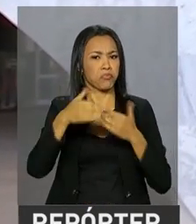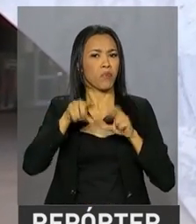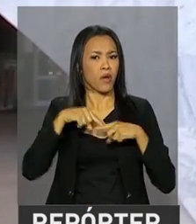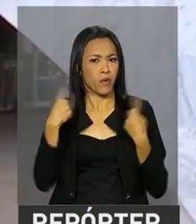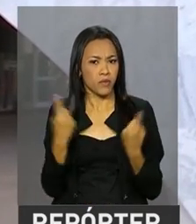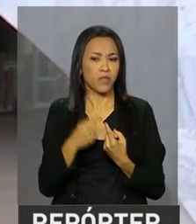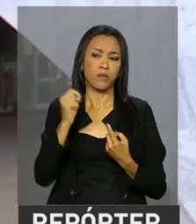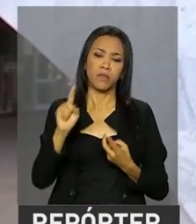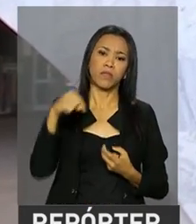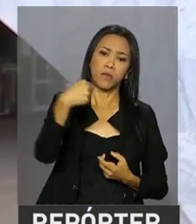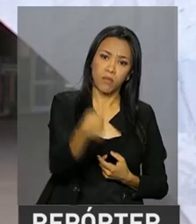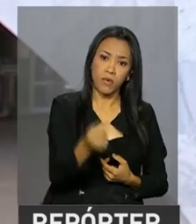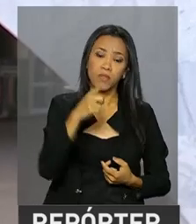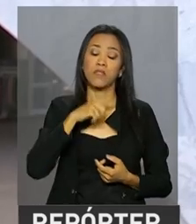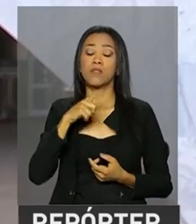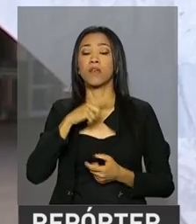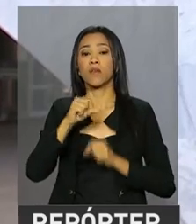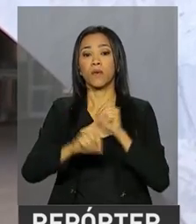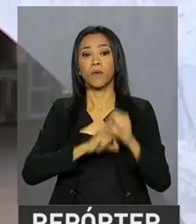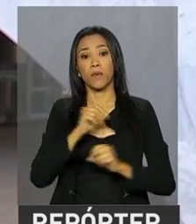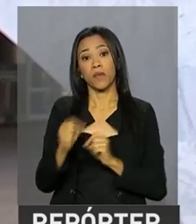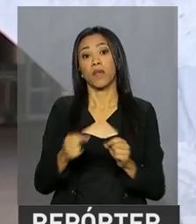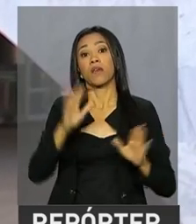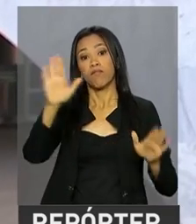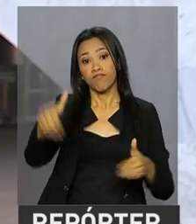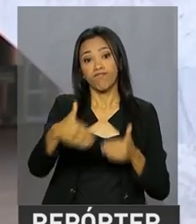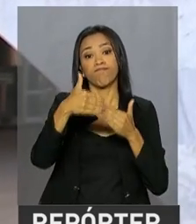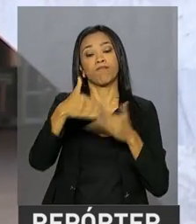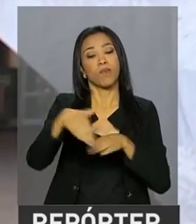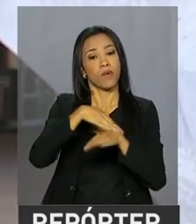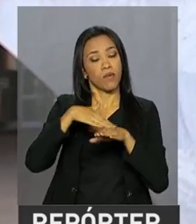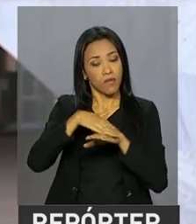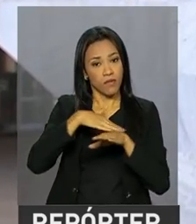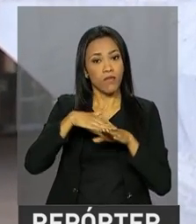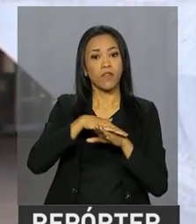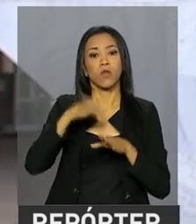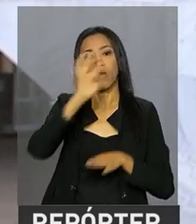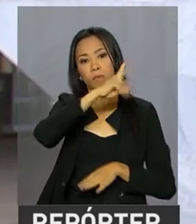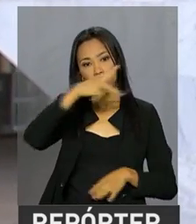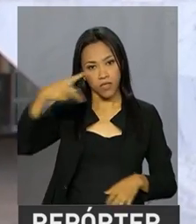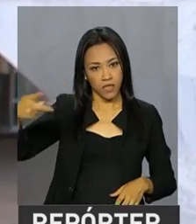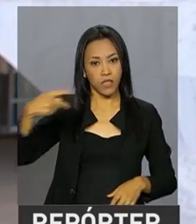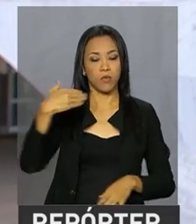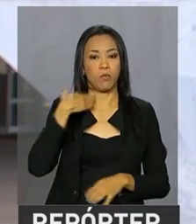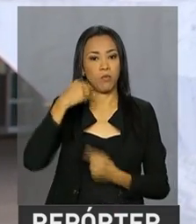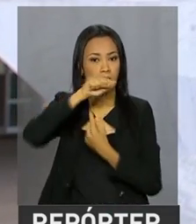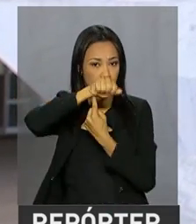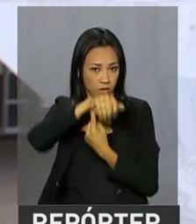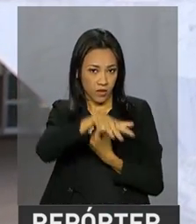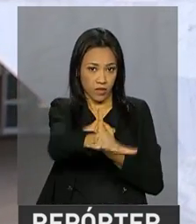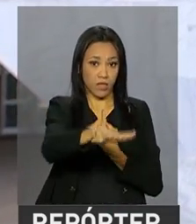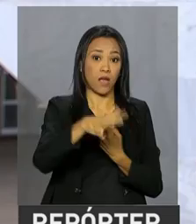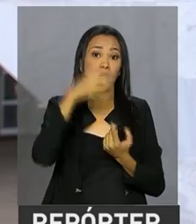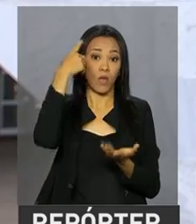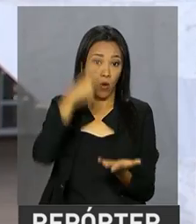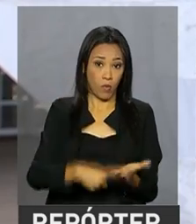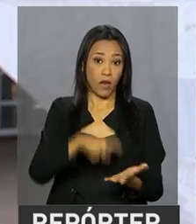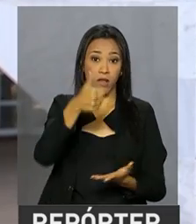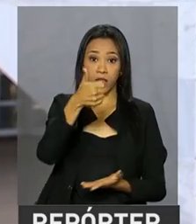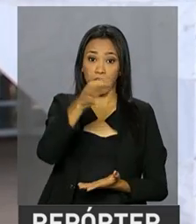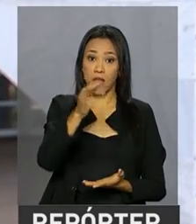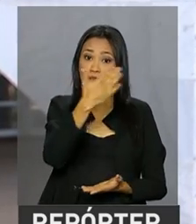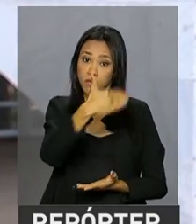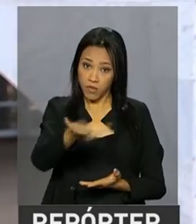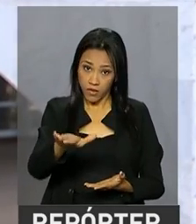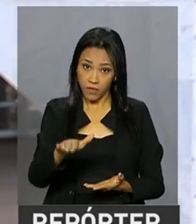na sequência, tem uma audiência com o presidente do Banco Central, o presidente Ilan Goldfein. Essa audiência está marcada para as 10h30